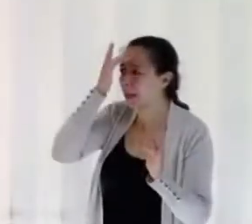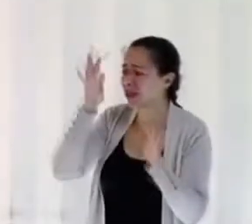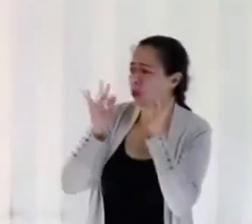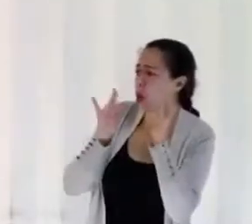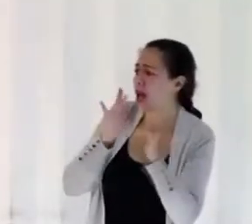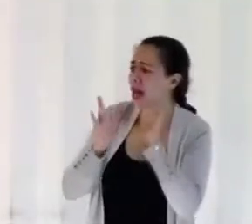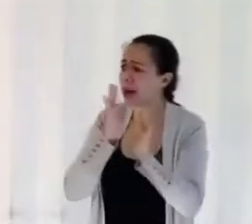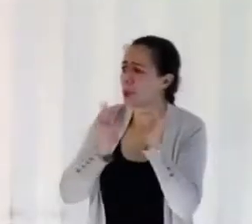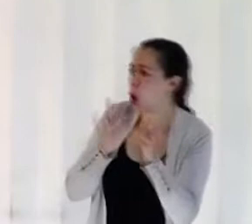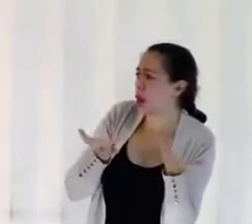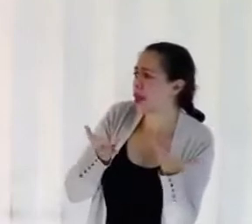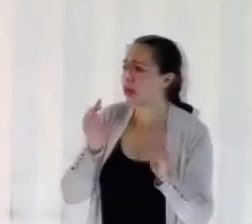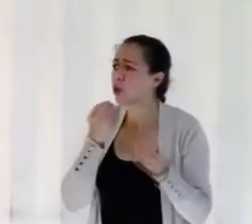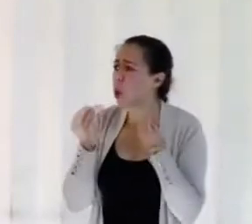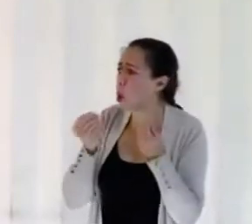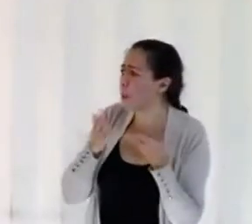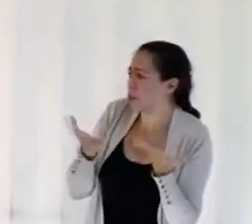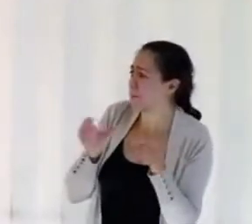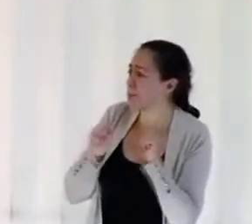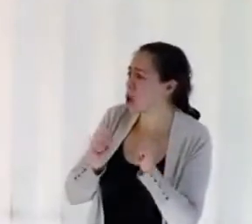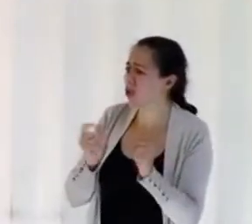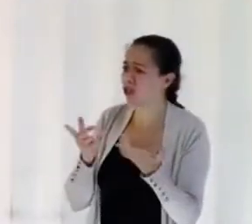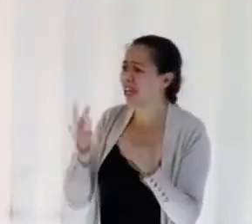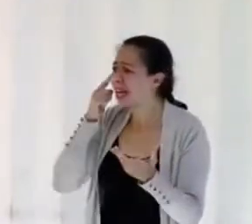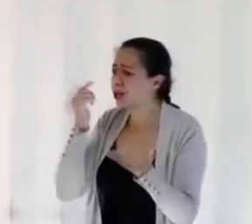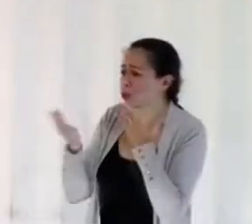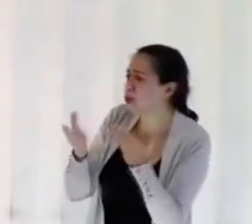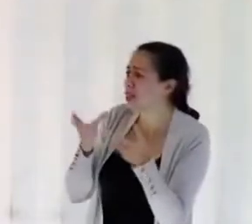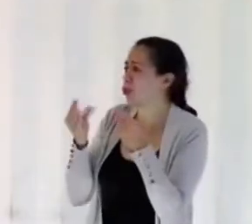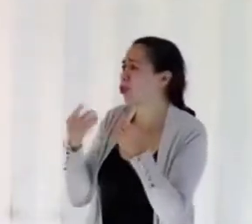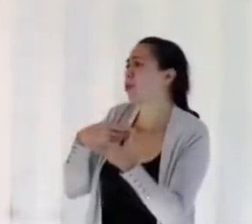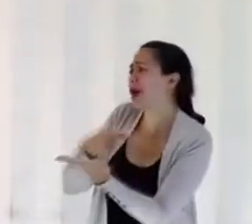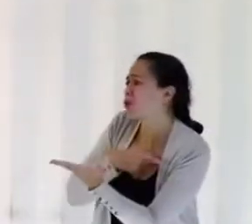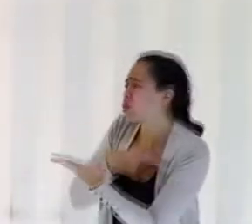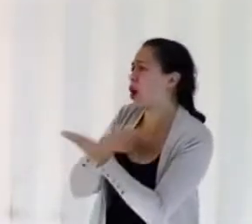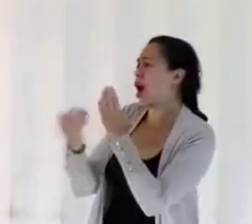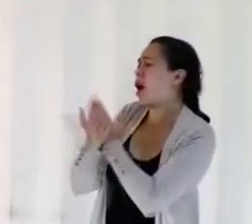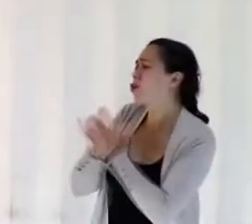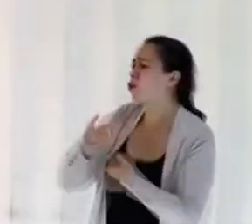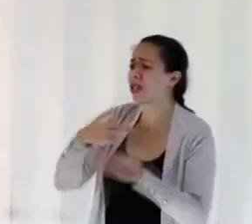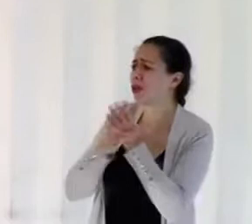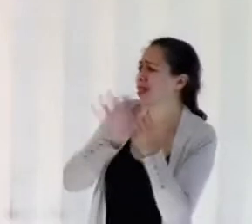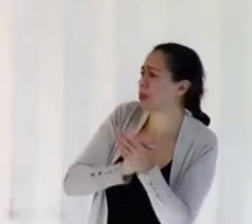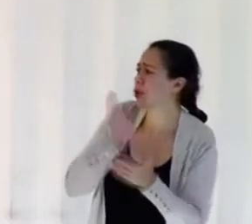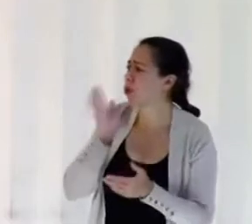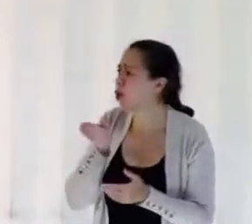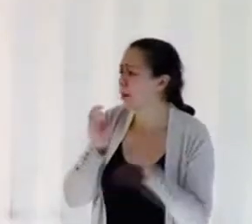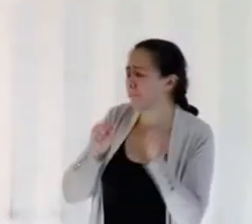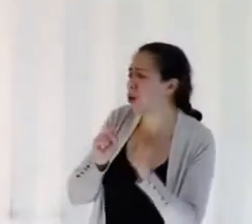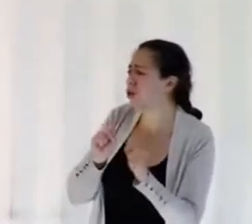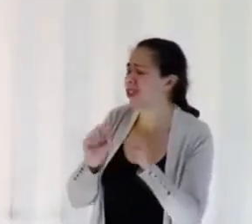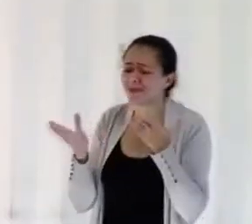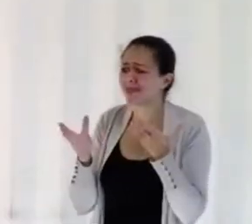não? Pastor, eu preciso entender se está na hora de casar, porque aquela moça ou aquele